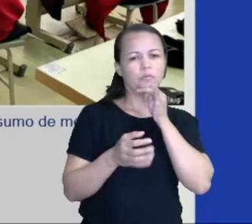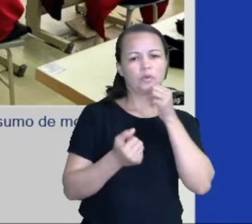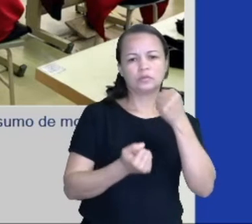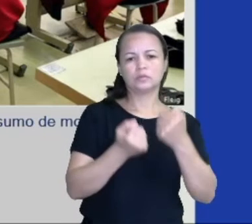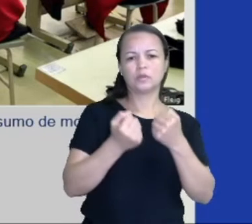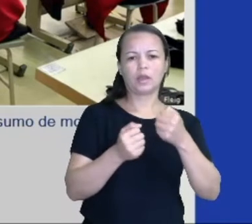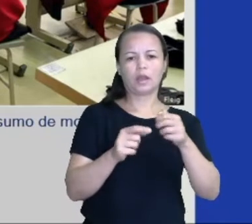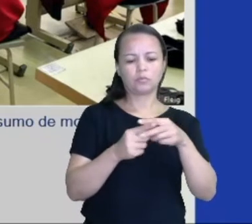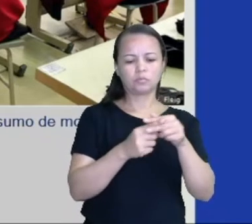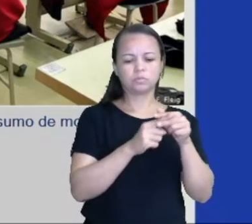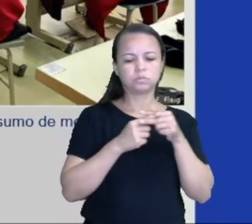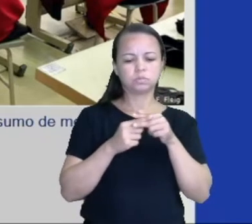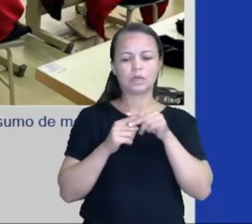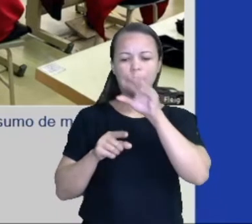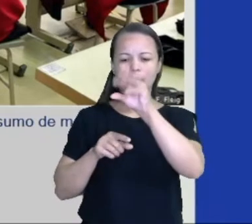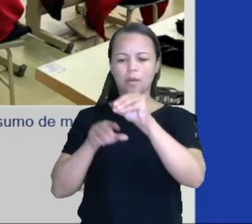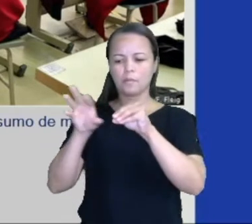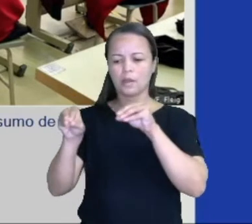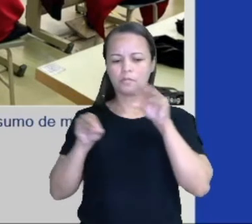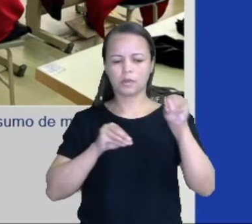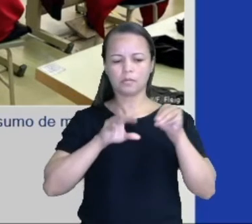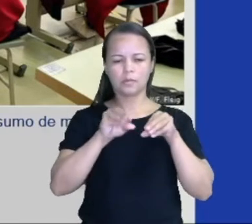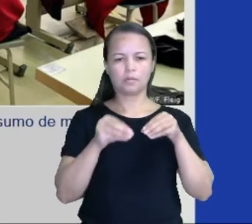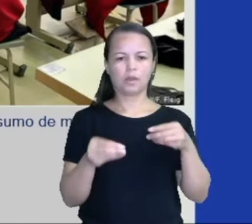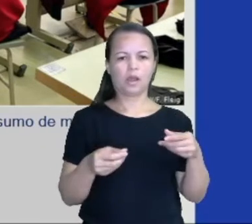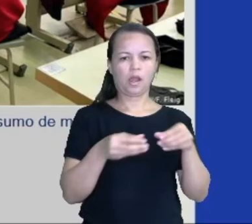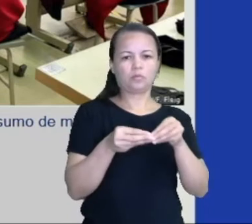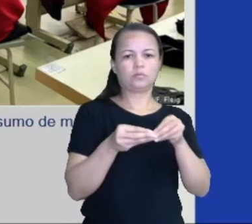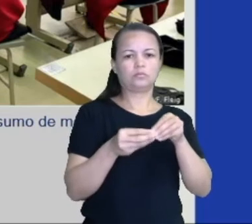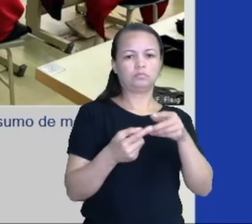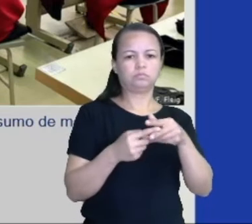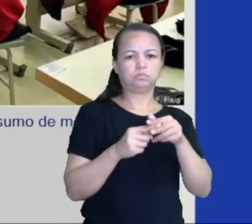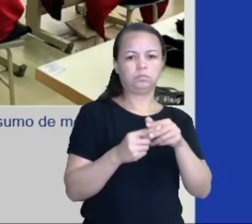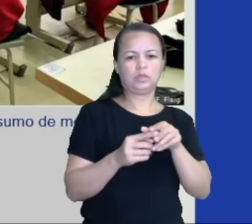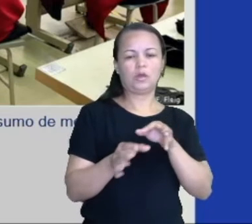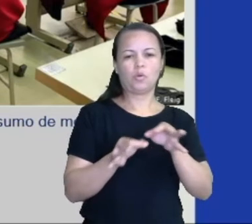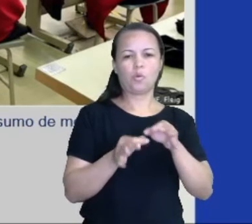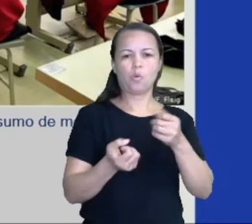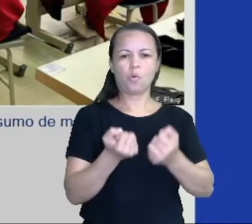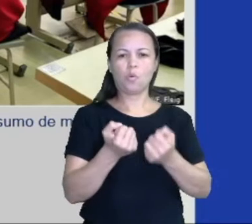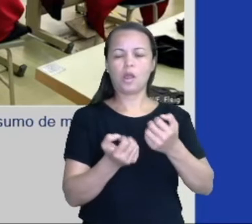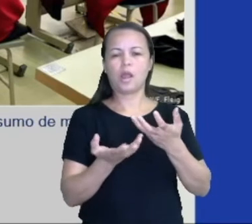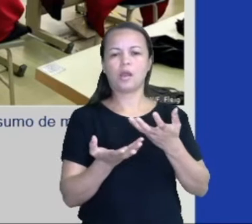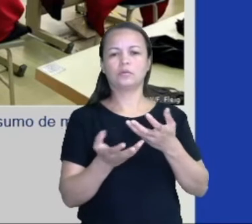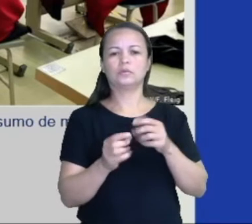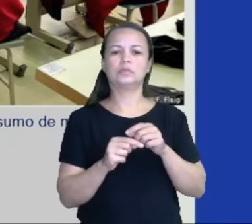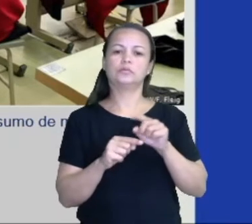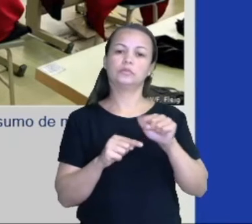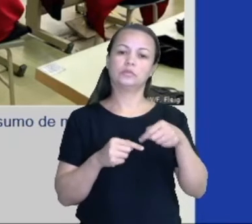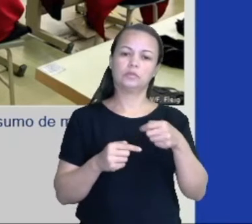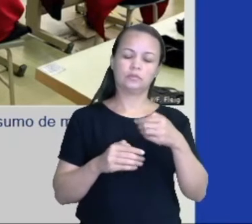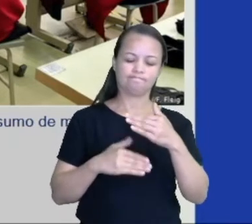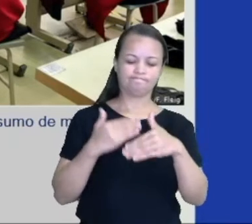parques industriais têxteis, como isso na África, onde você tem uma produção